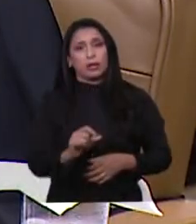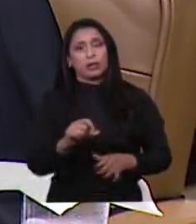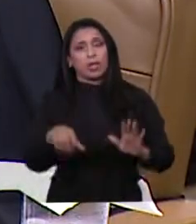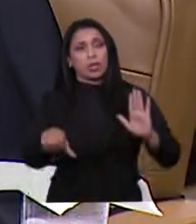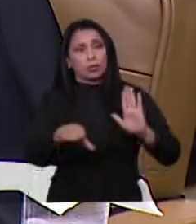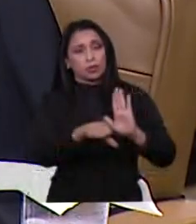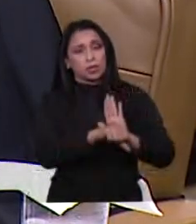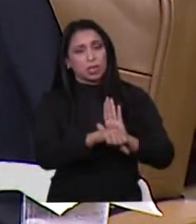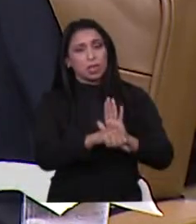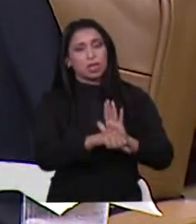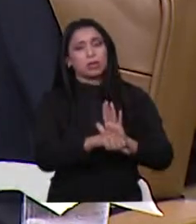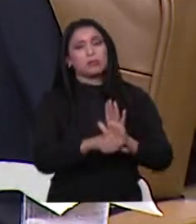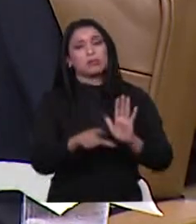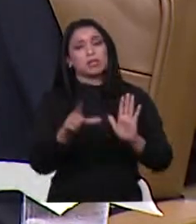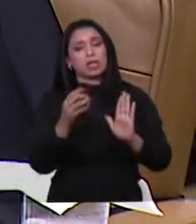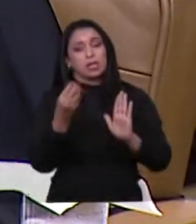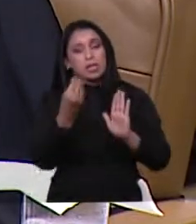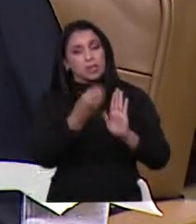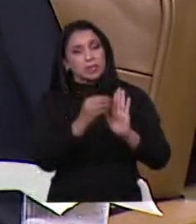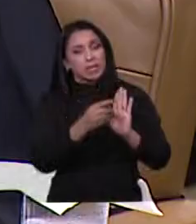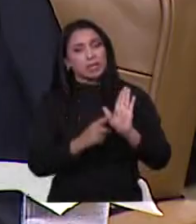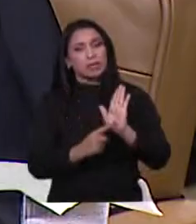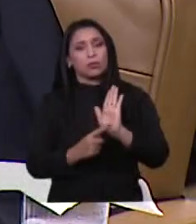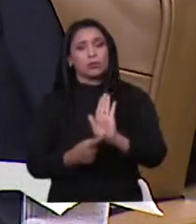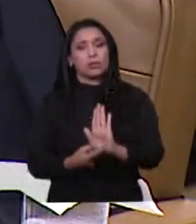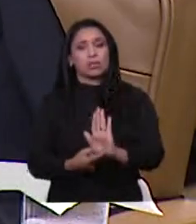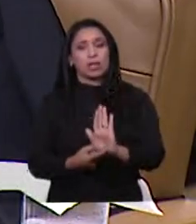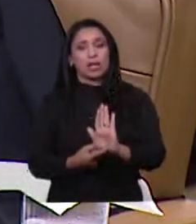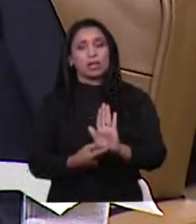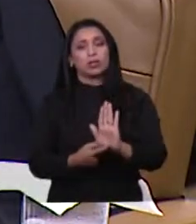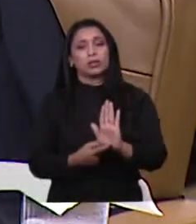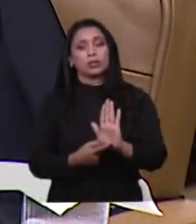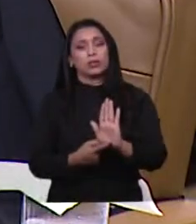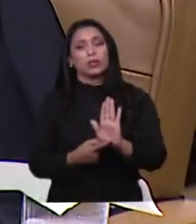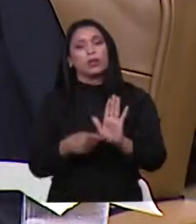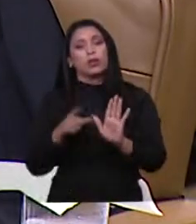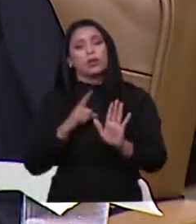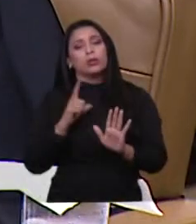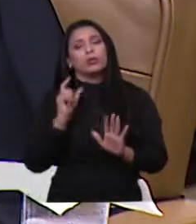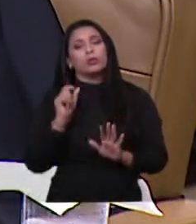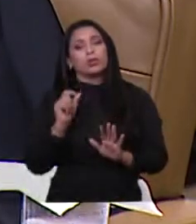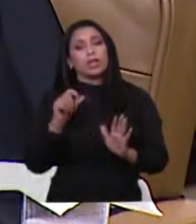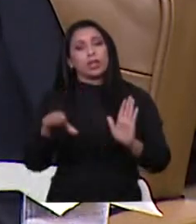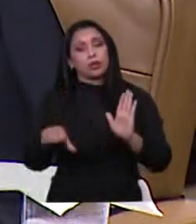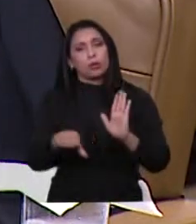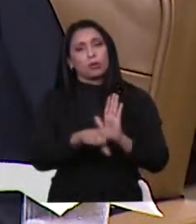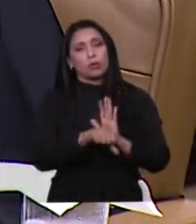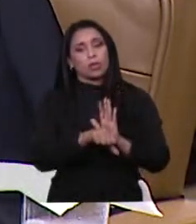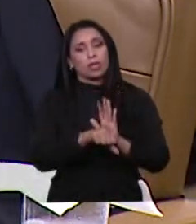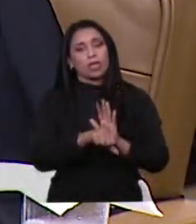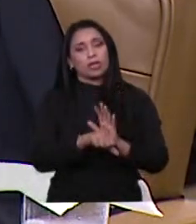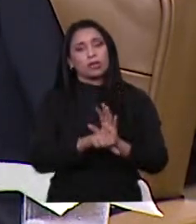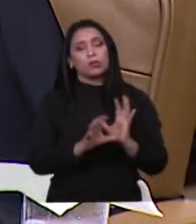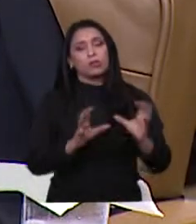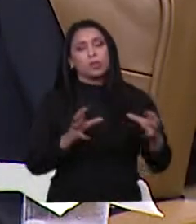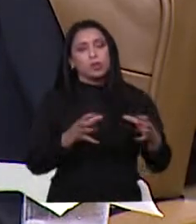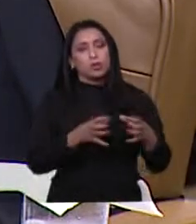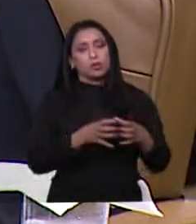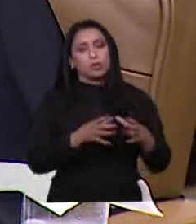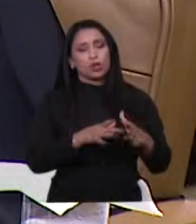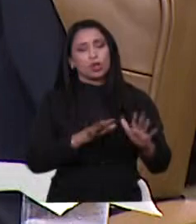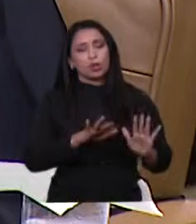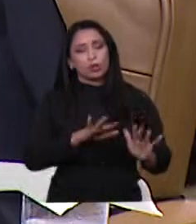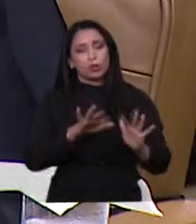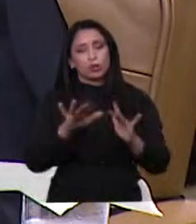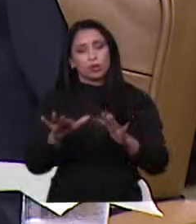delitiva dos crimes em comento estão demonstradas e se inserem no contexto de crimes multitudinários, tese